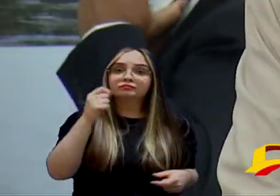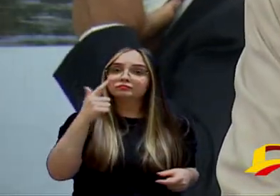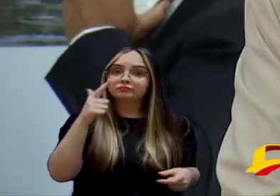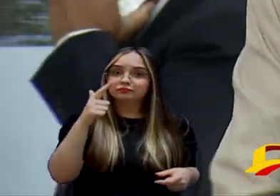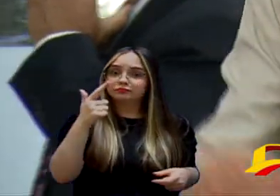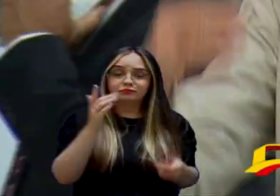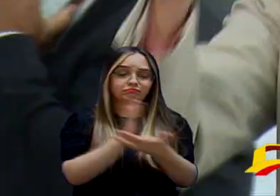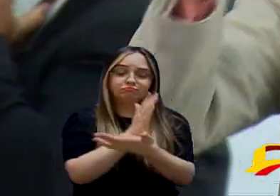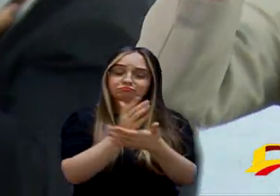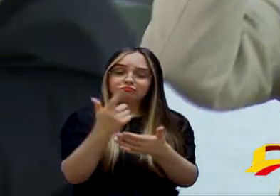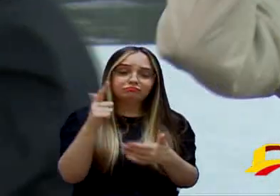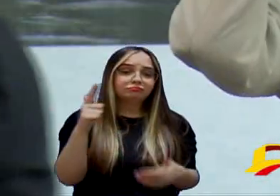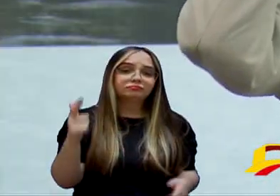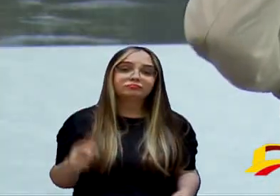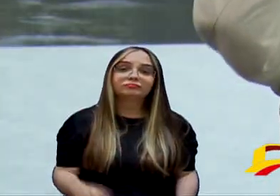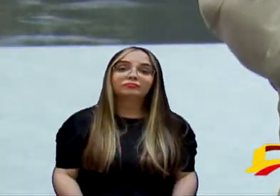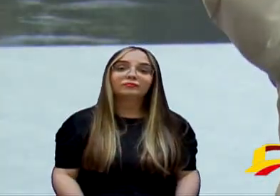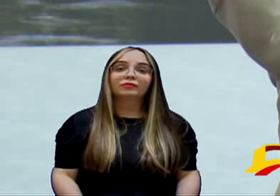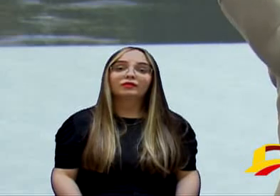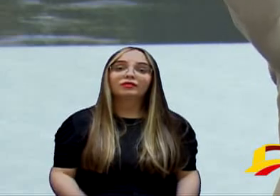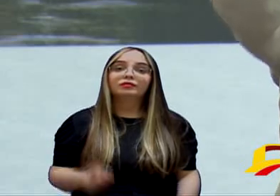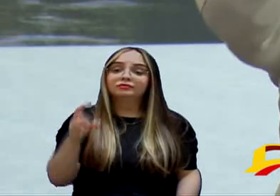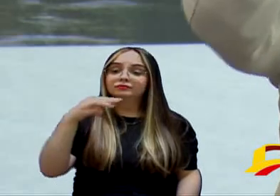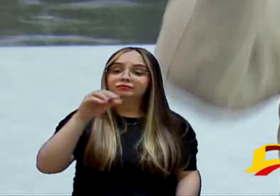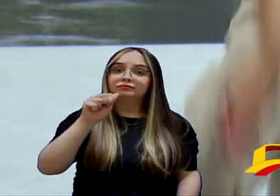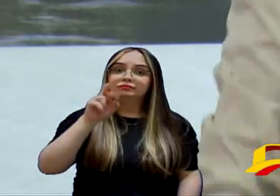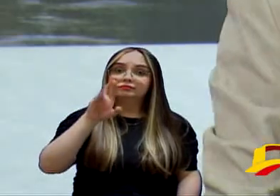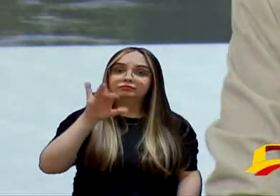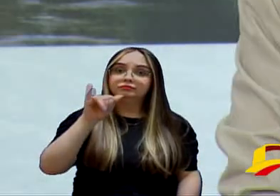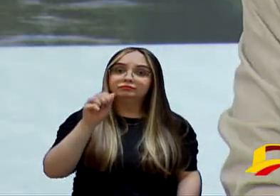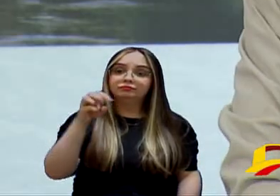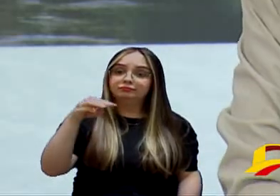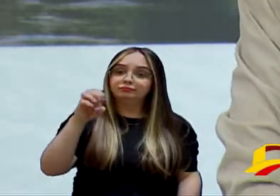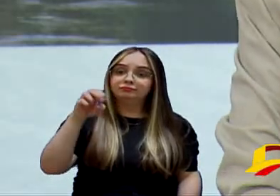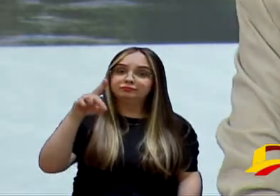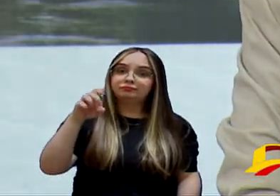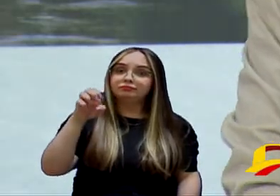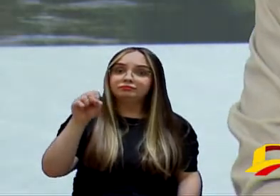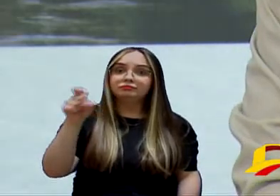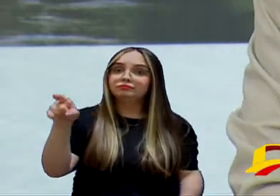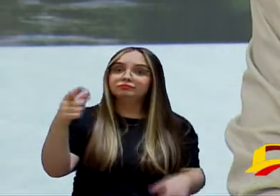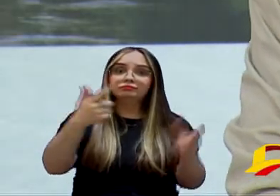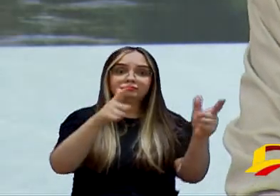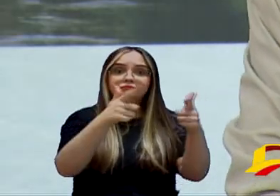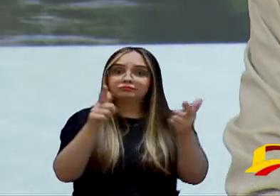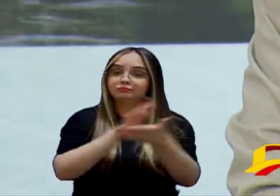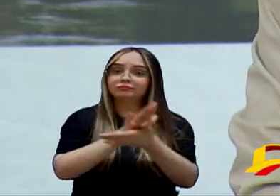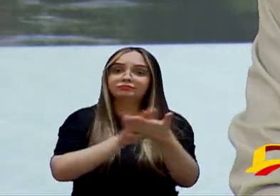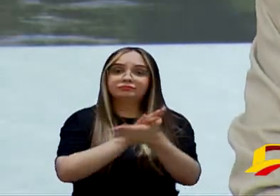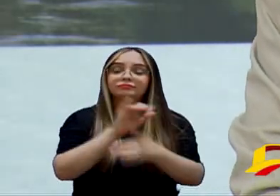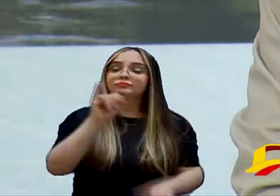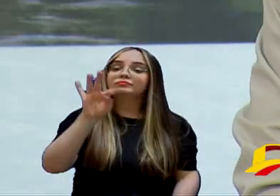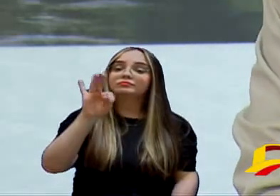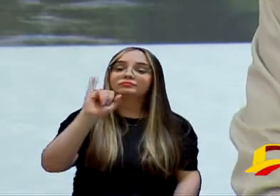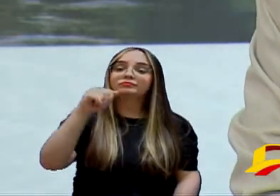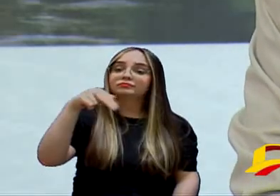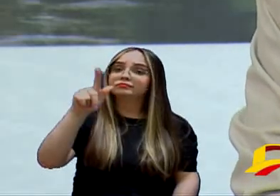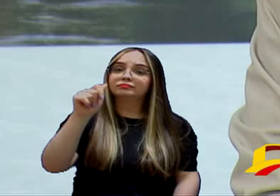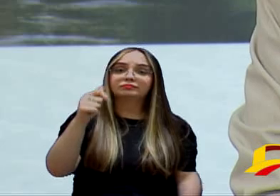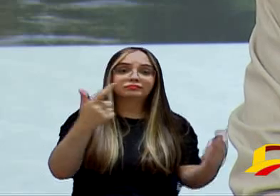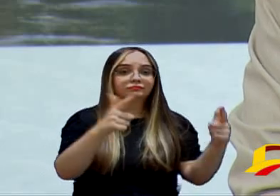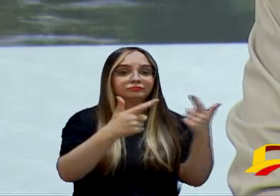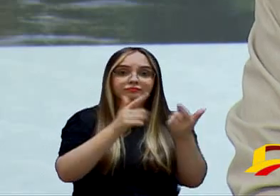saúde a partir do Márcia Mendes não tem mais nada até a Universidade Federal lá o bairro do Itinga não tem nada